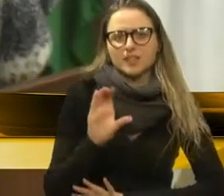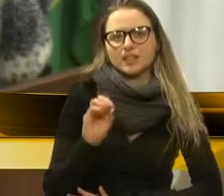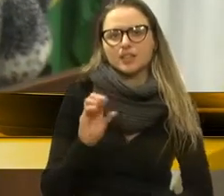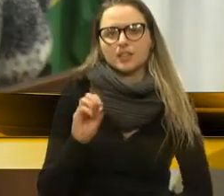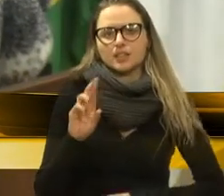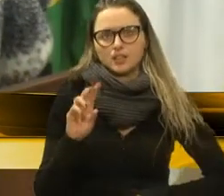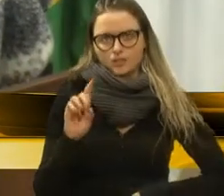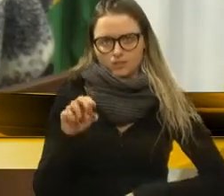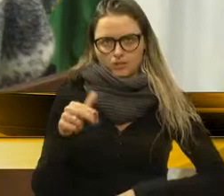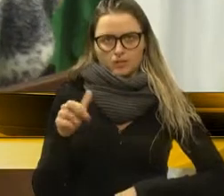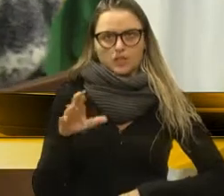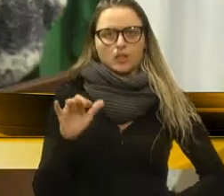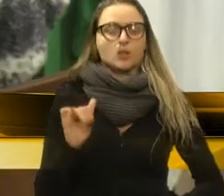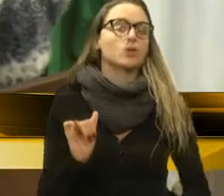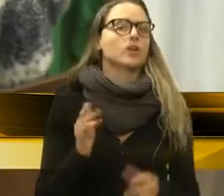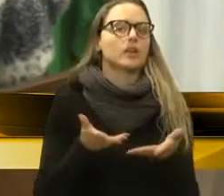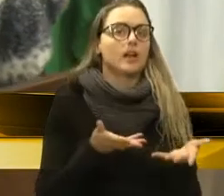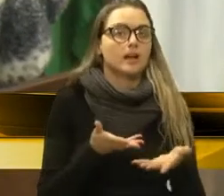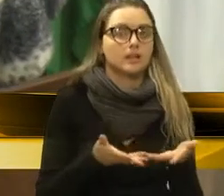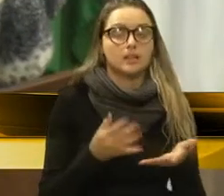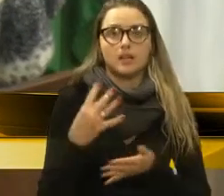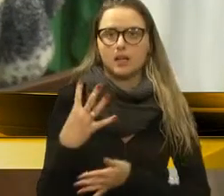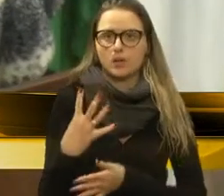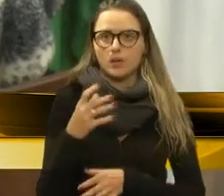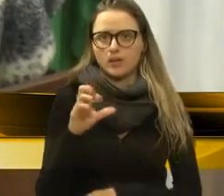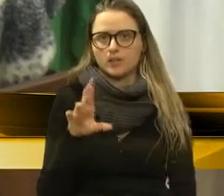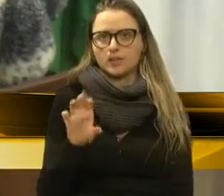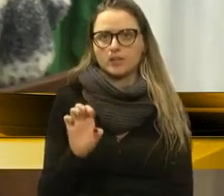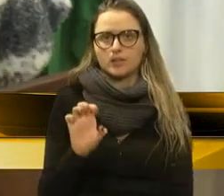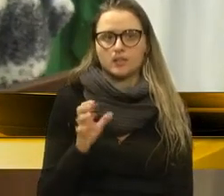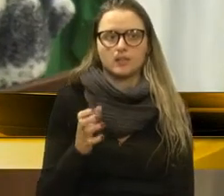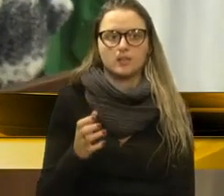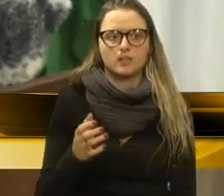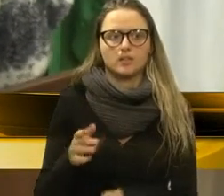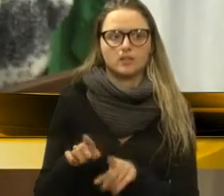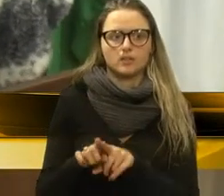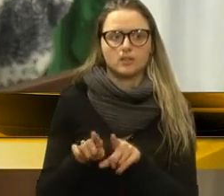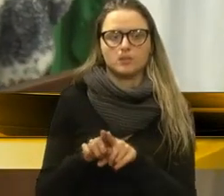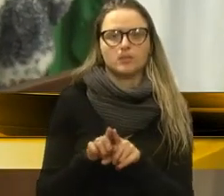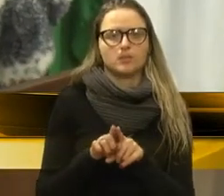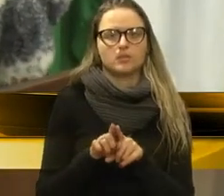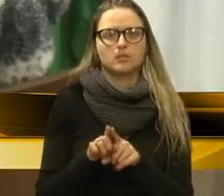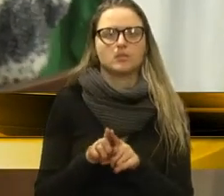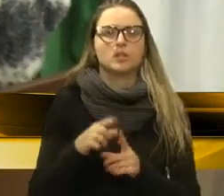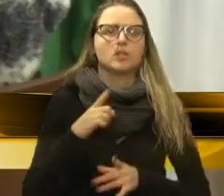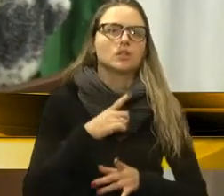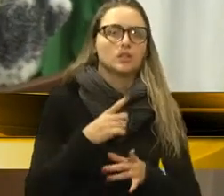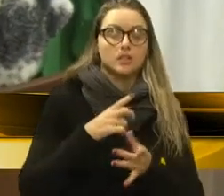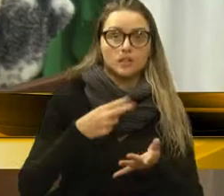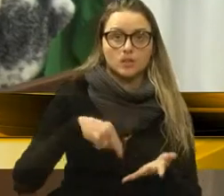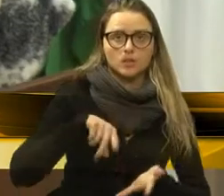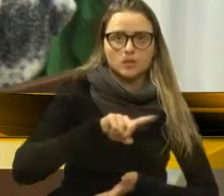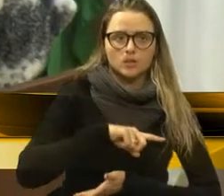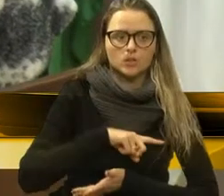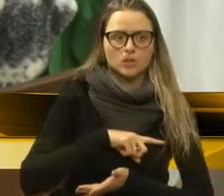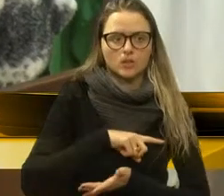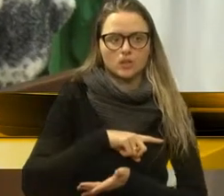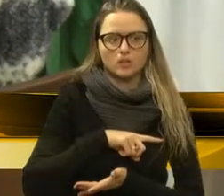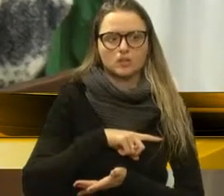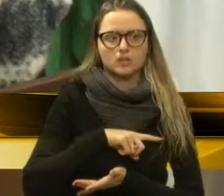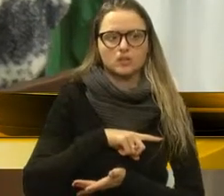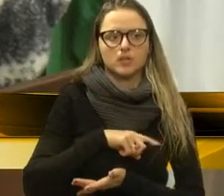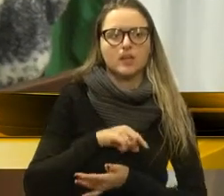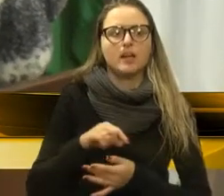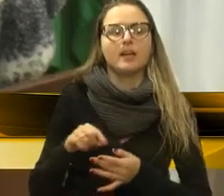na saúde aqui em Caxias? A 4ª CRE, quantos municípios? A CRO, Então, nós somos uma regional importante